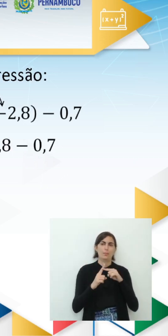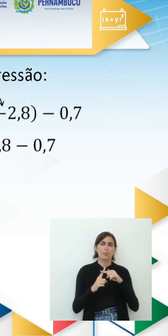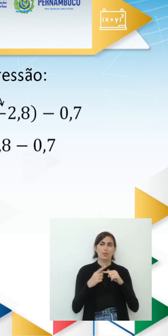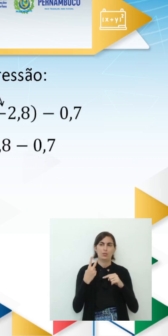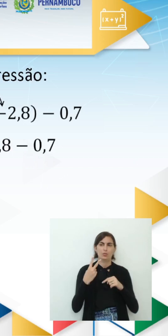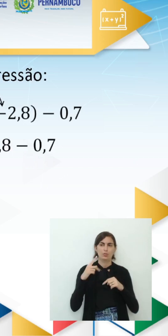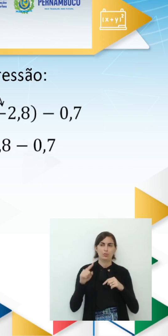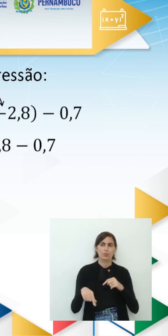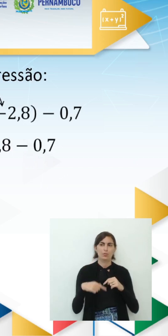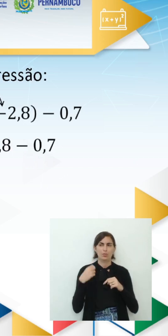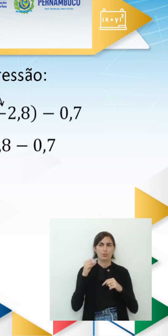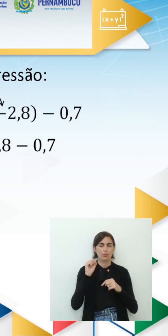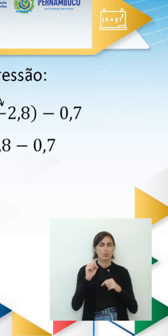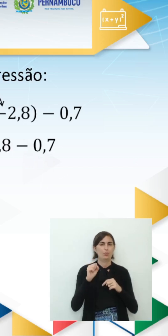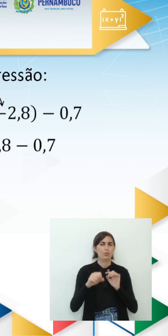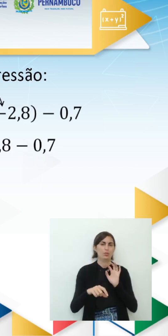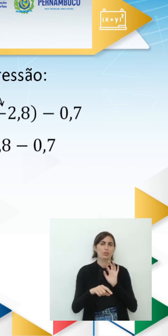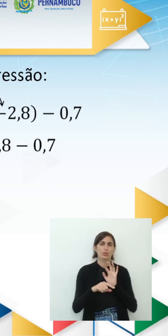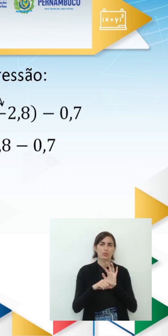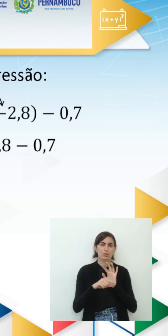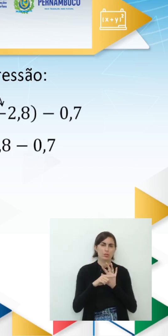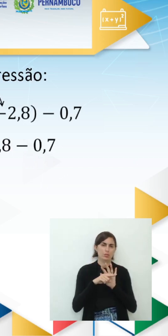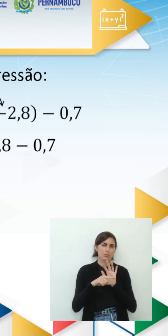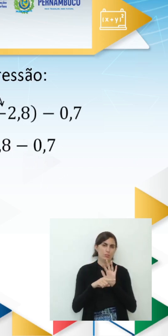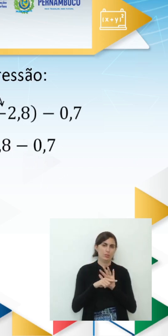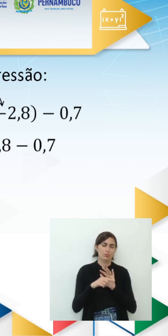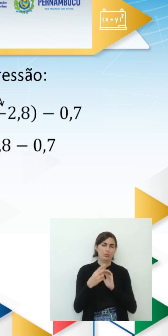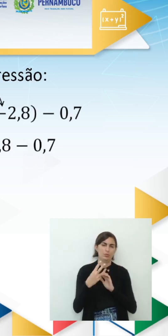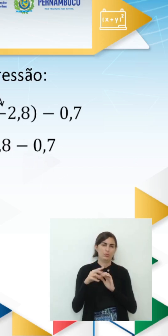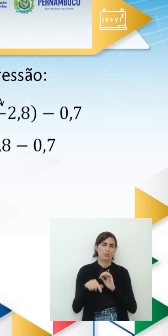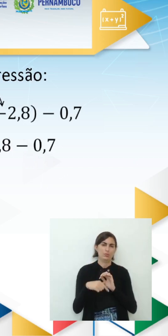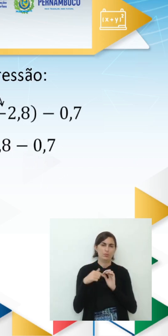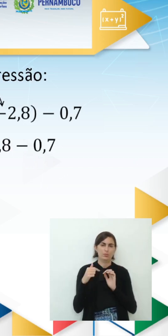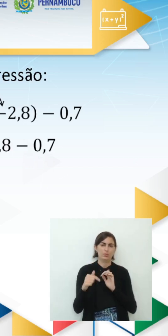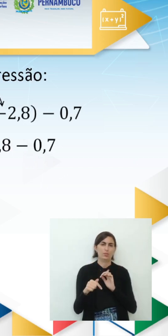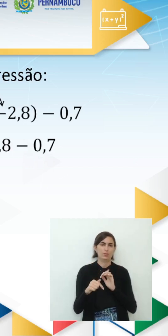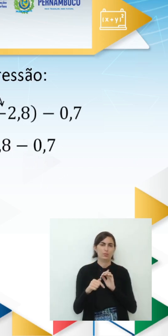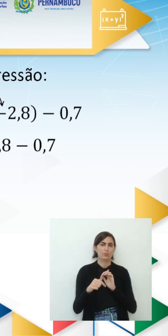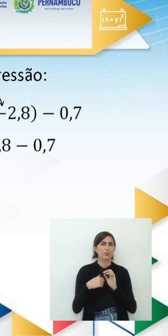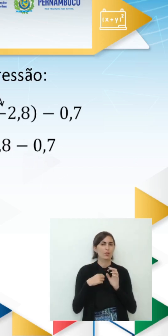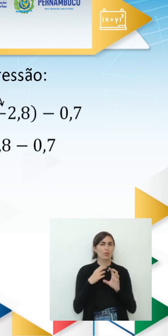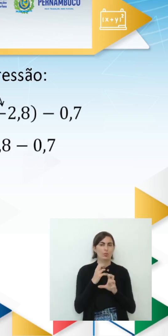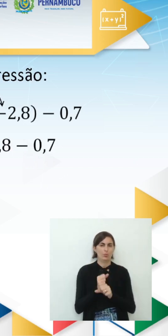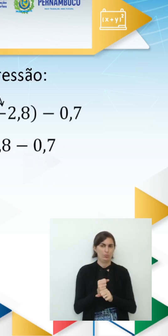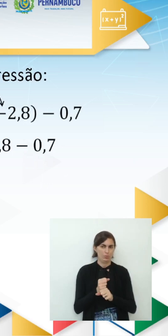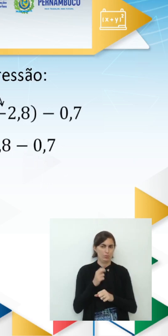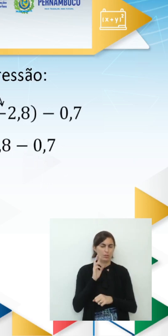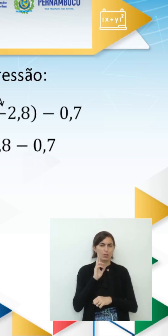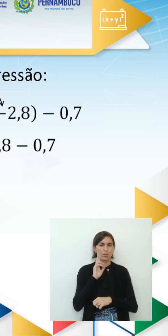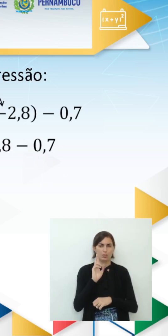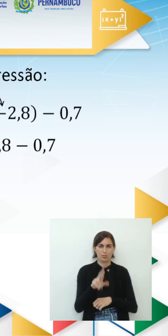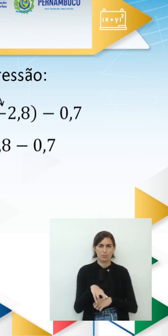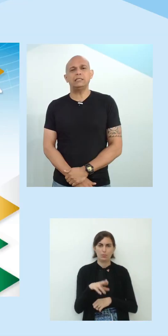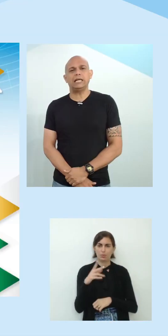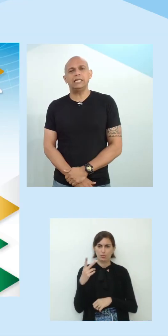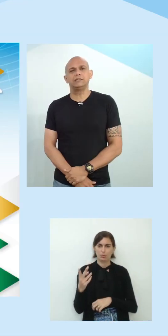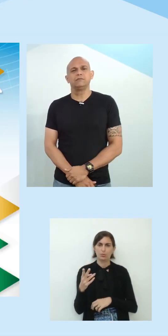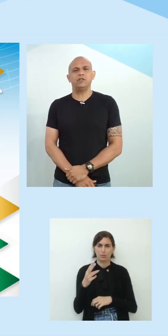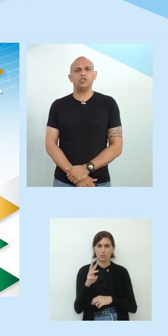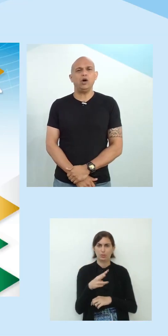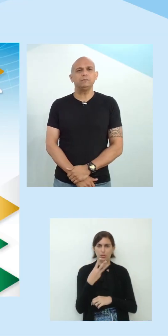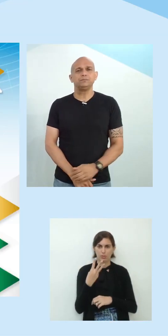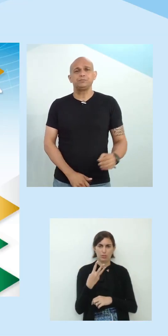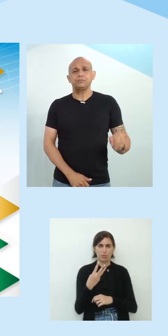e diminuir por 0,7, que vai dar 3,7 é a continha, tá bom? É a resposta do item